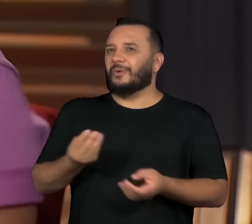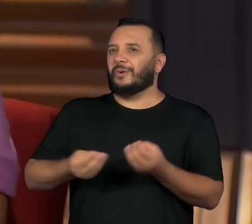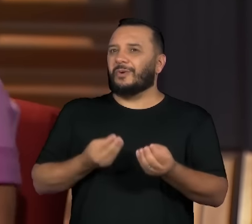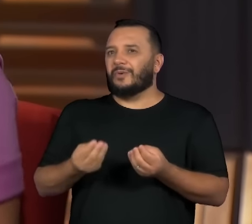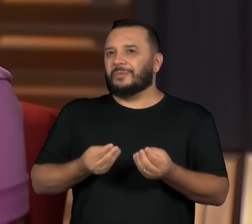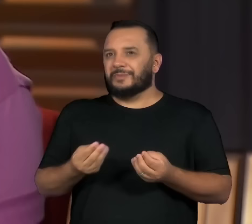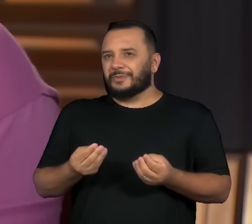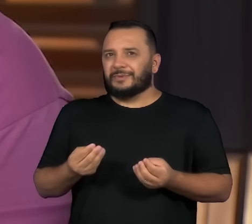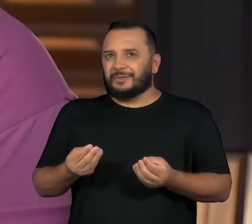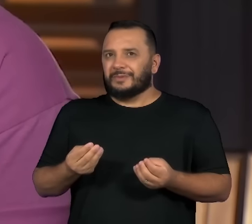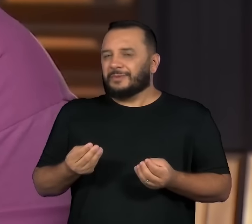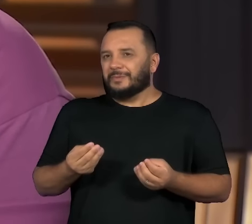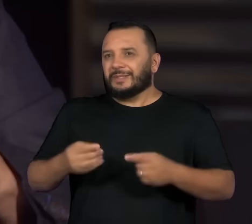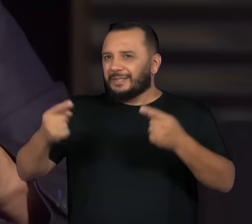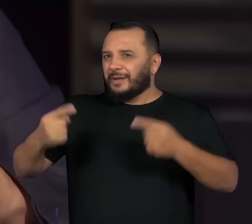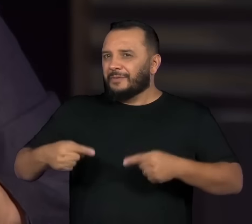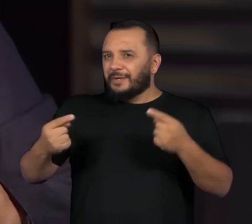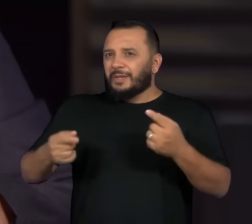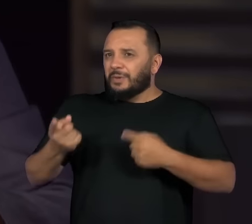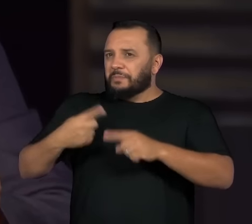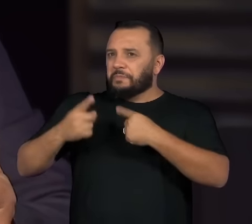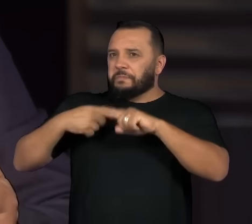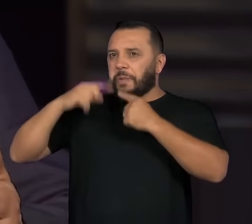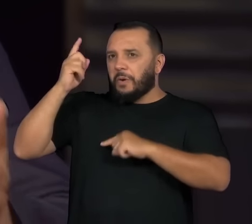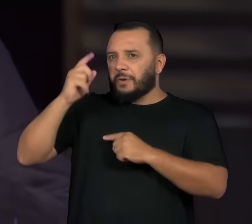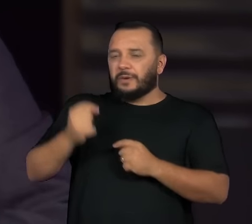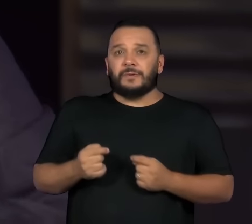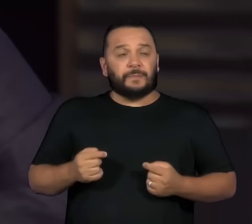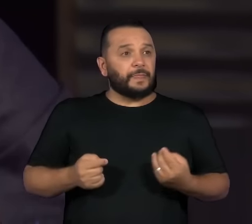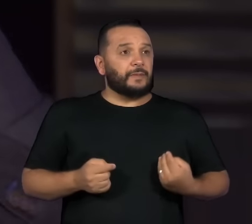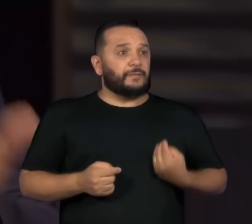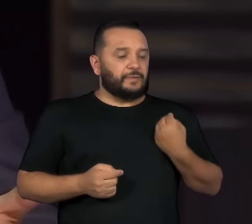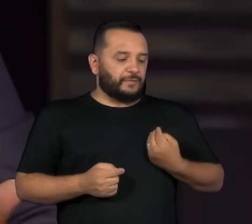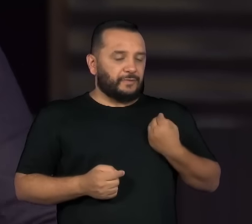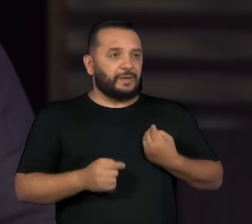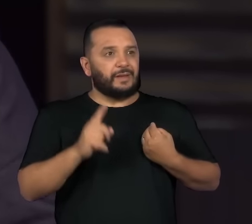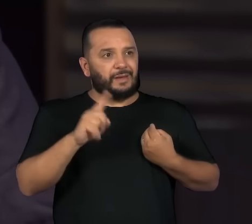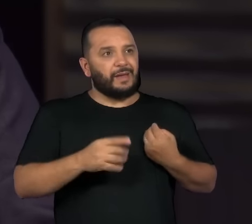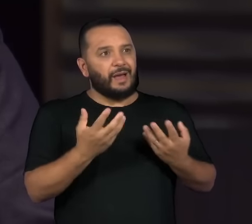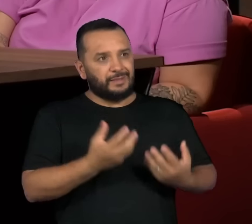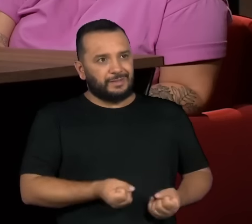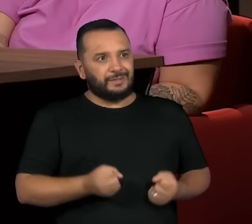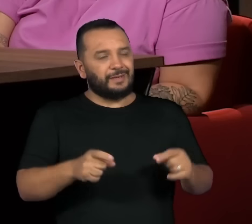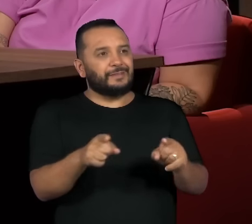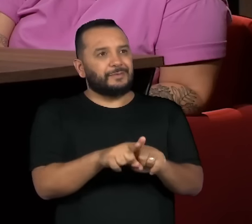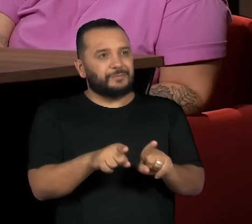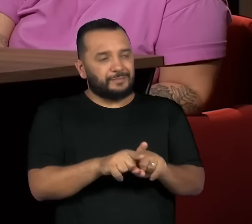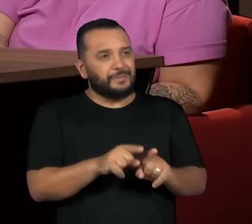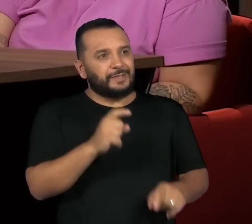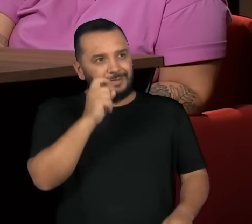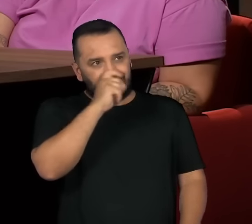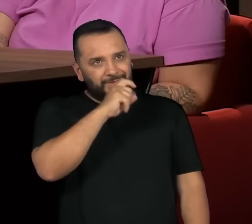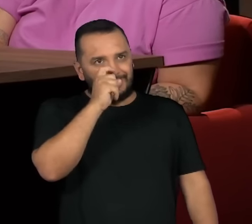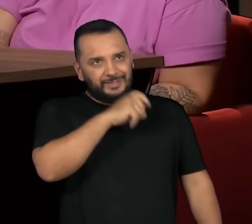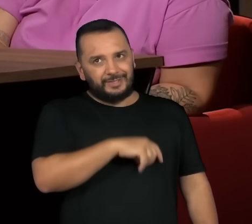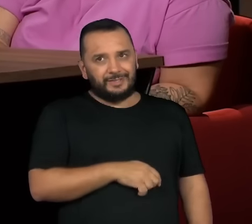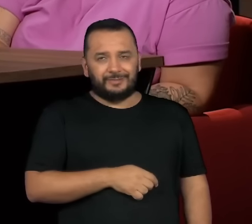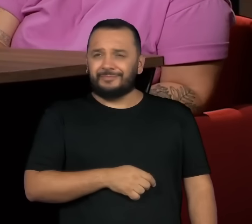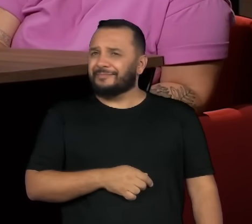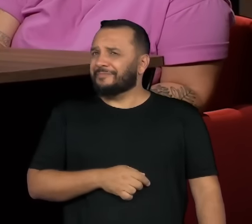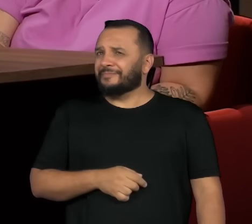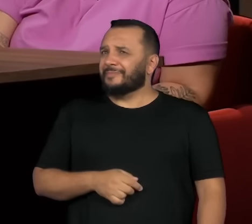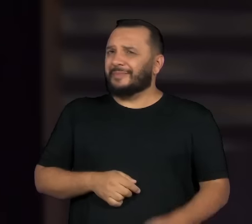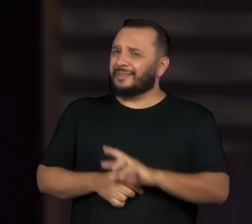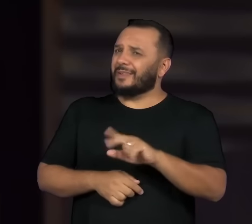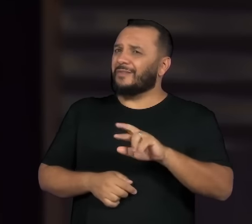sair desses cantinhos. É um Viver significa aceitar e também ser mentiroso, não é isso? Não era para